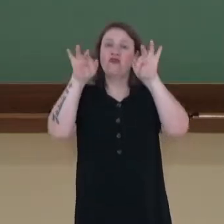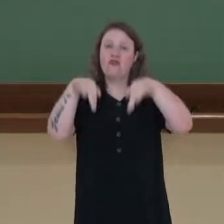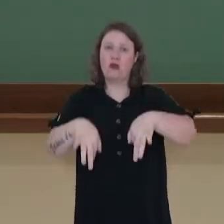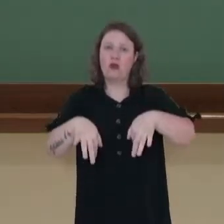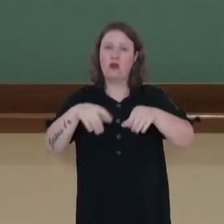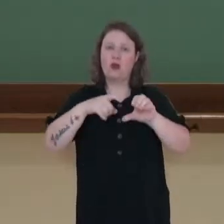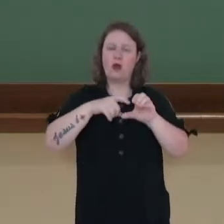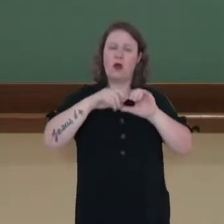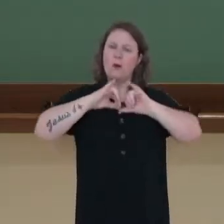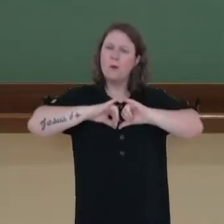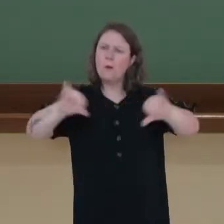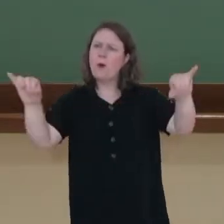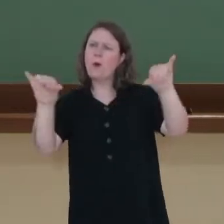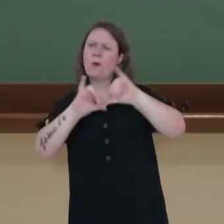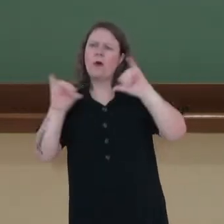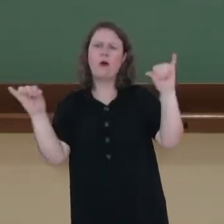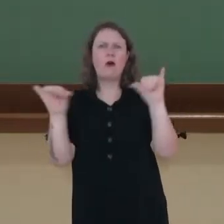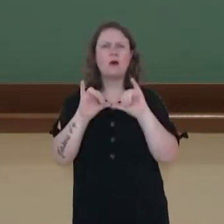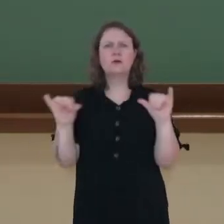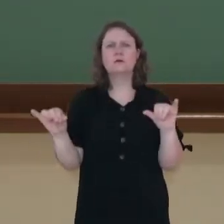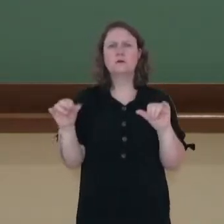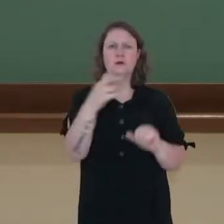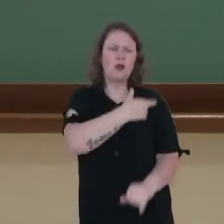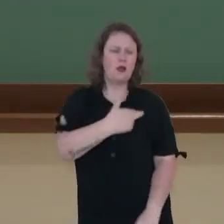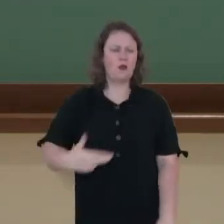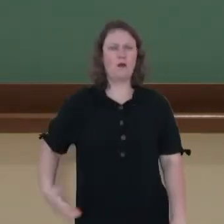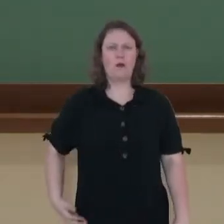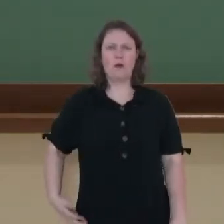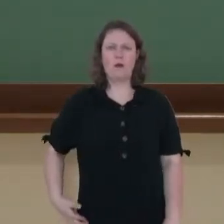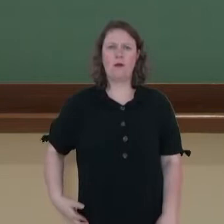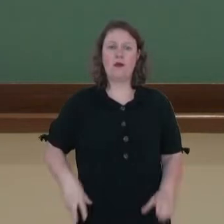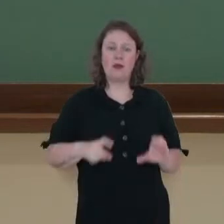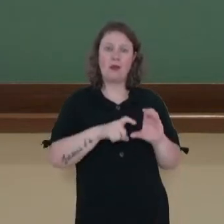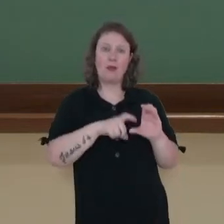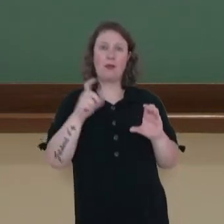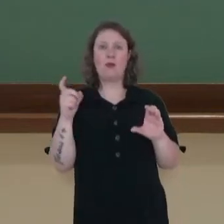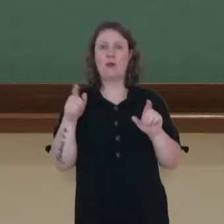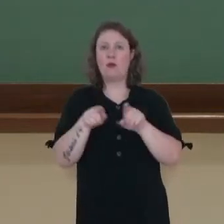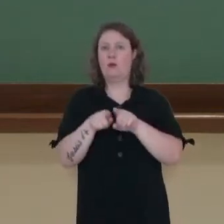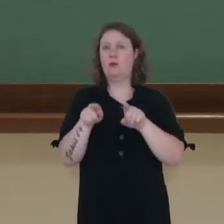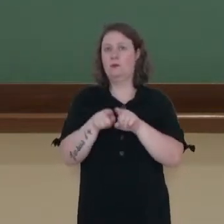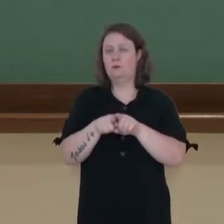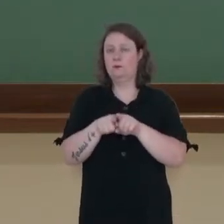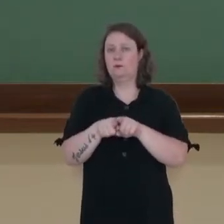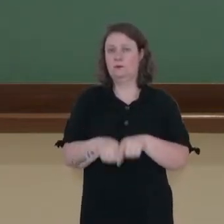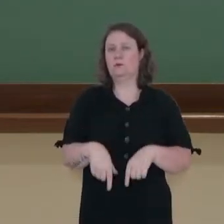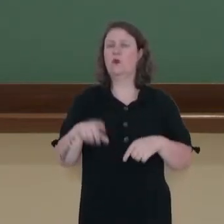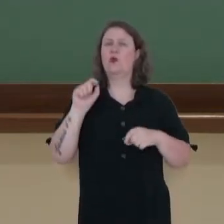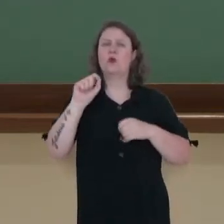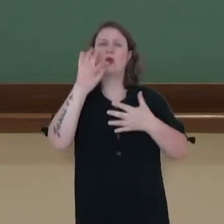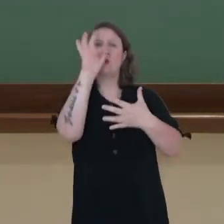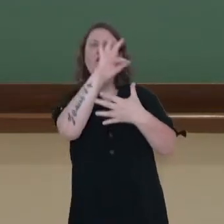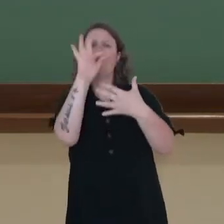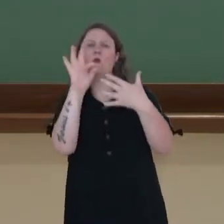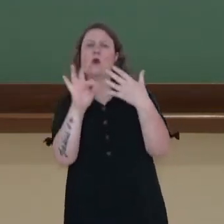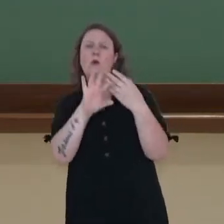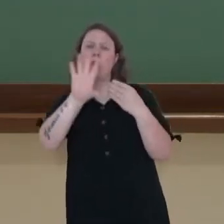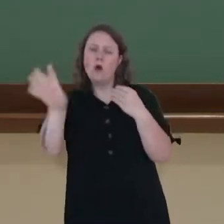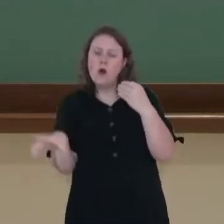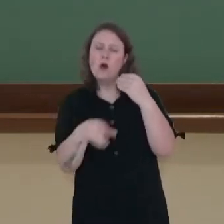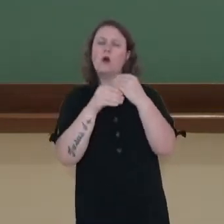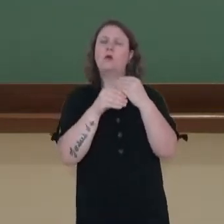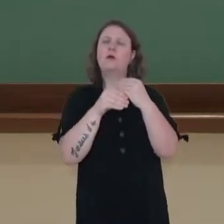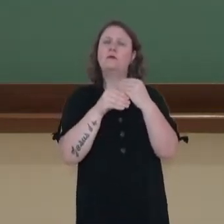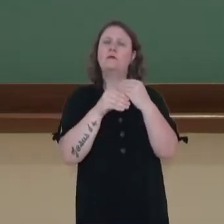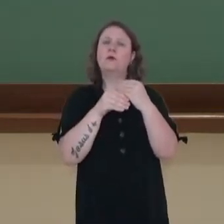e a expulsão da família real do Brasil. Então, ali, quais fatores contribuíram para o fortalecimento dessas